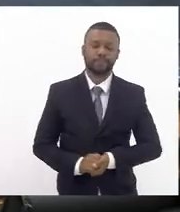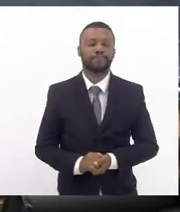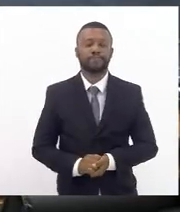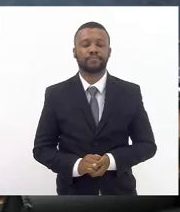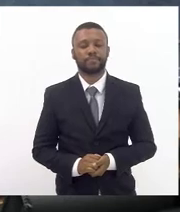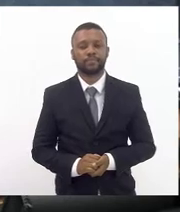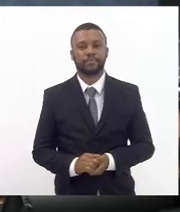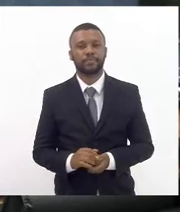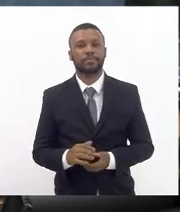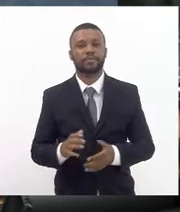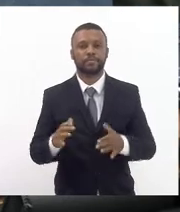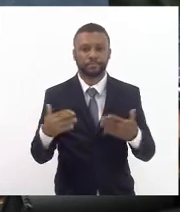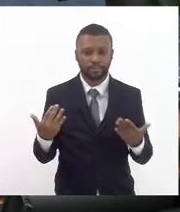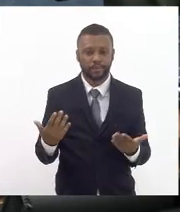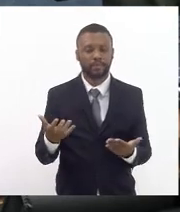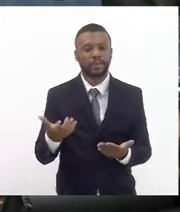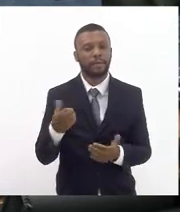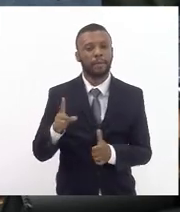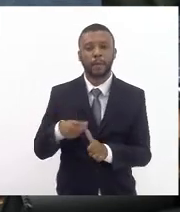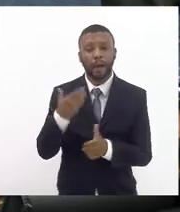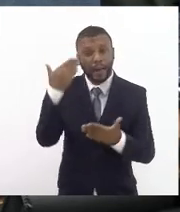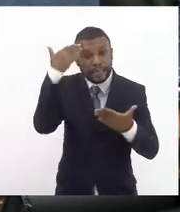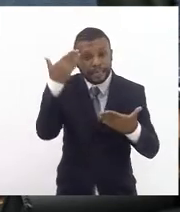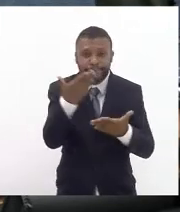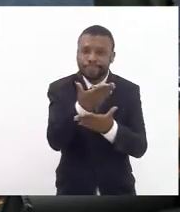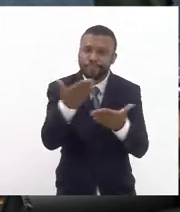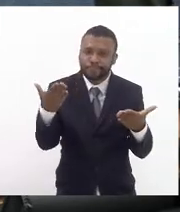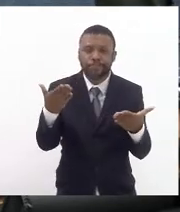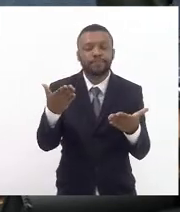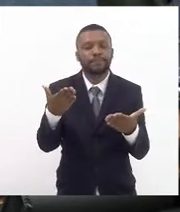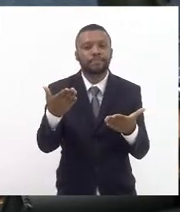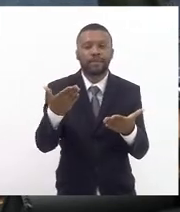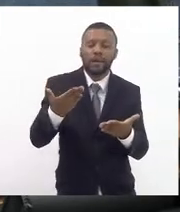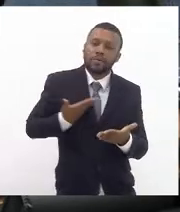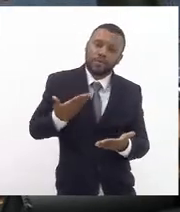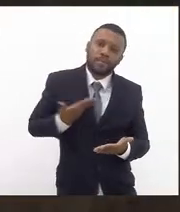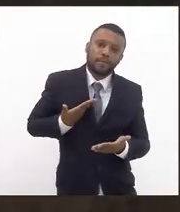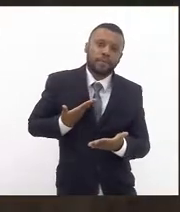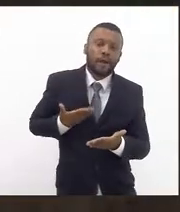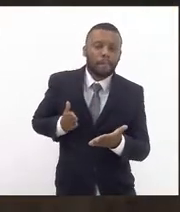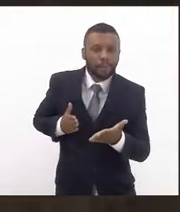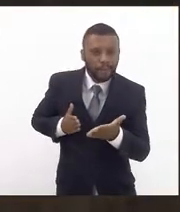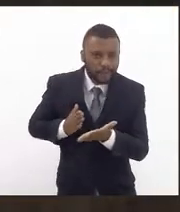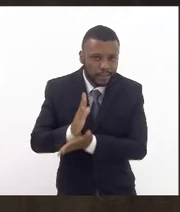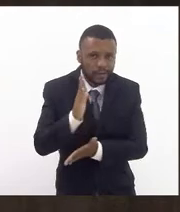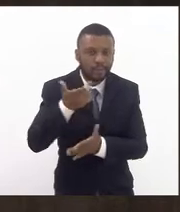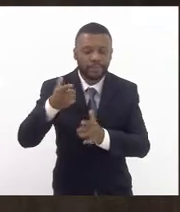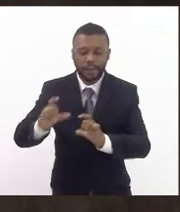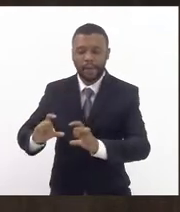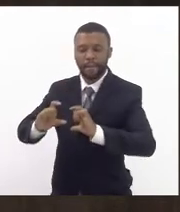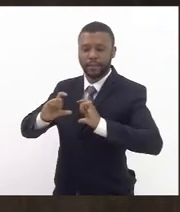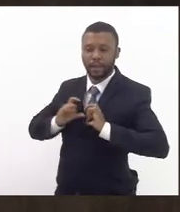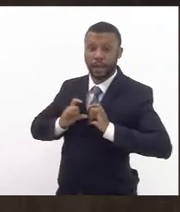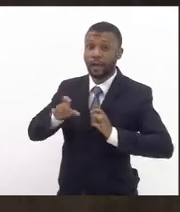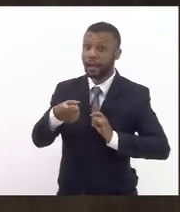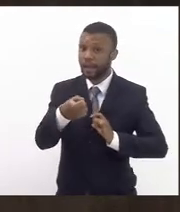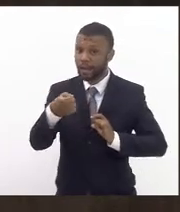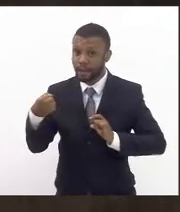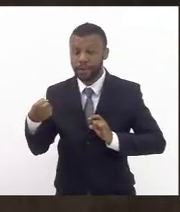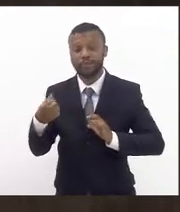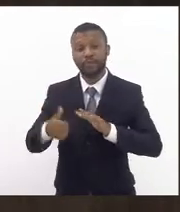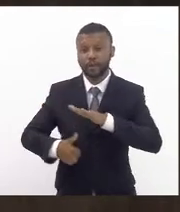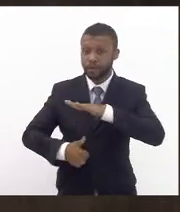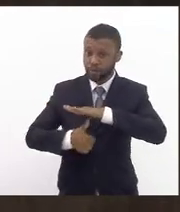Queria aqui agradecer aos meus pares a aprovação, primeiro, da medalha à ex-reitora da